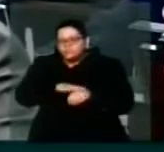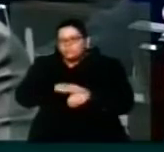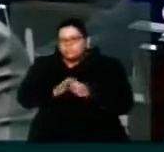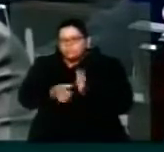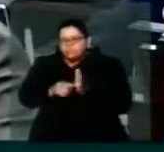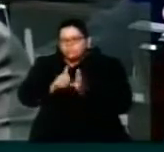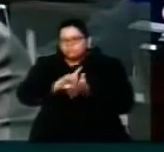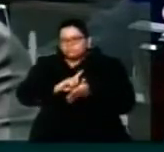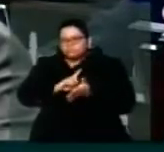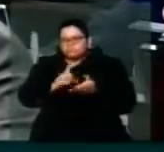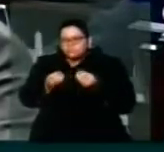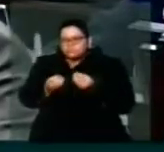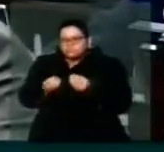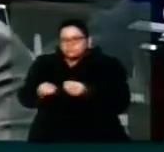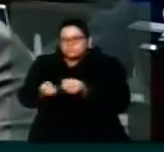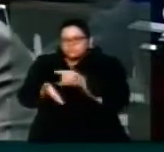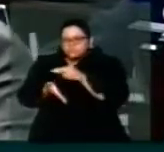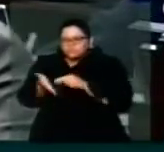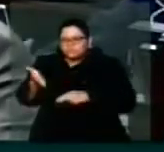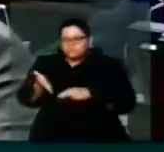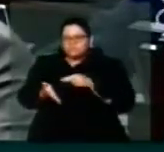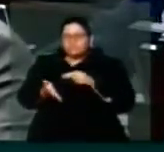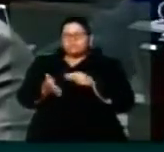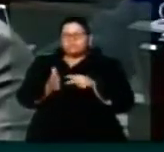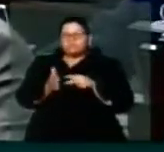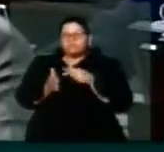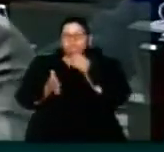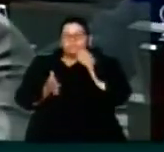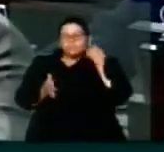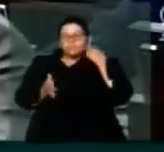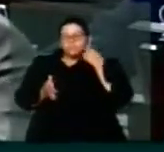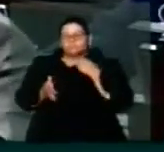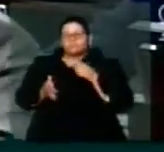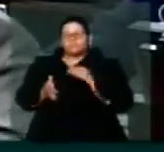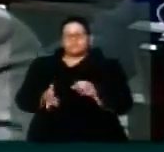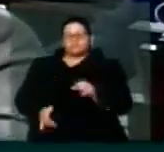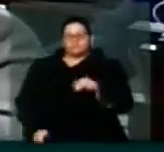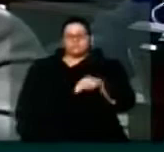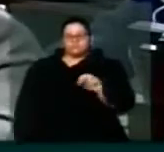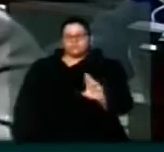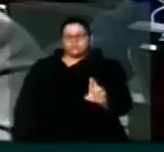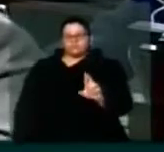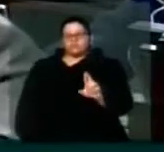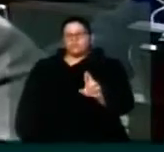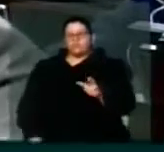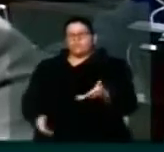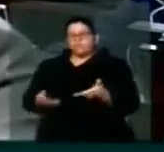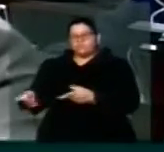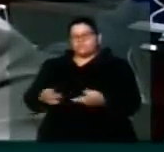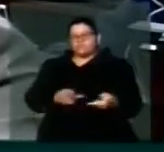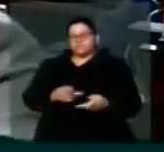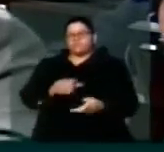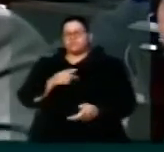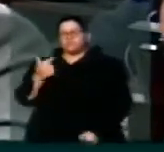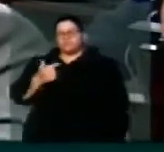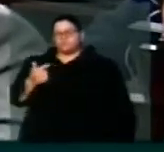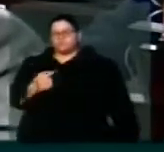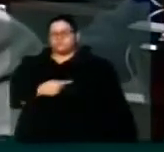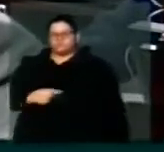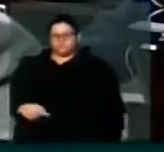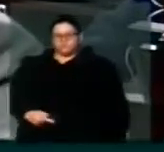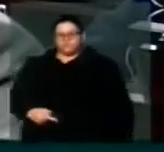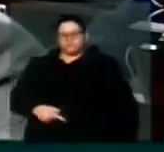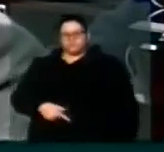oferecimento da abertura do inquérito de investigação pelo procurador Janot, da visita ao ministro, ao vice-presidente da República e